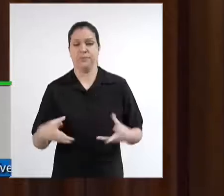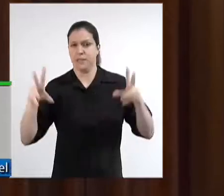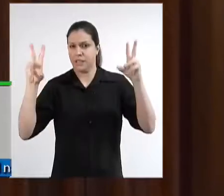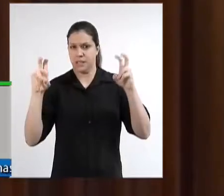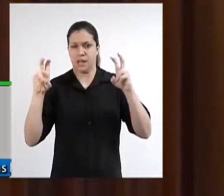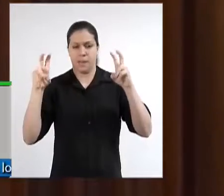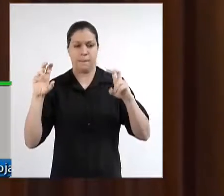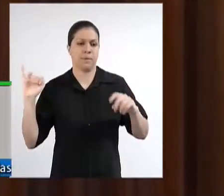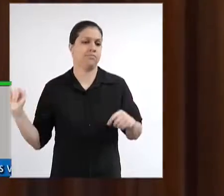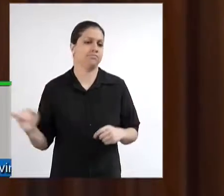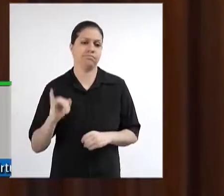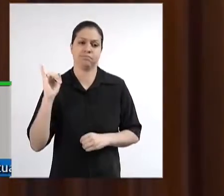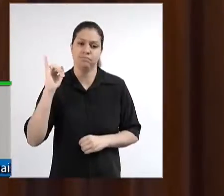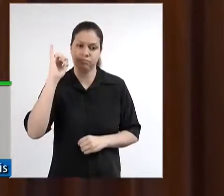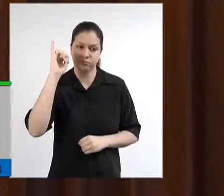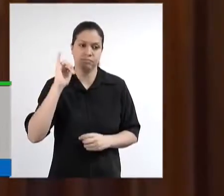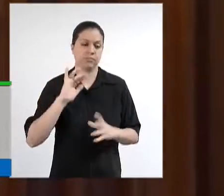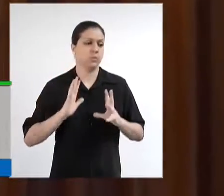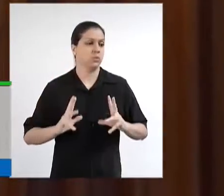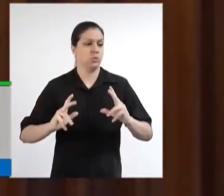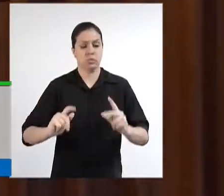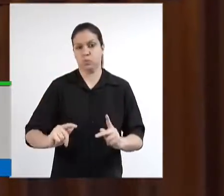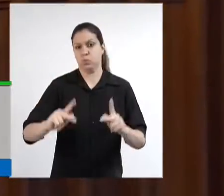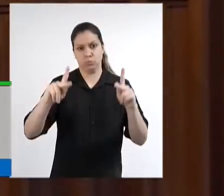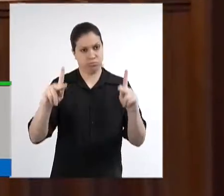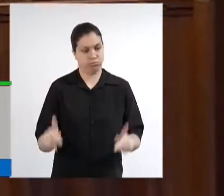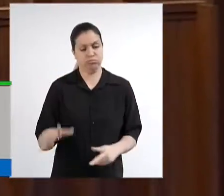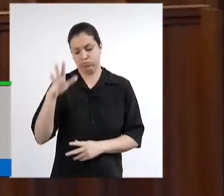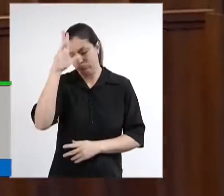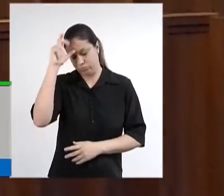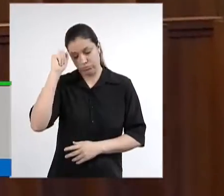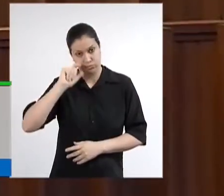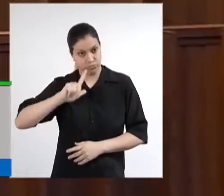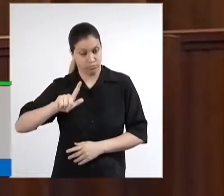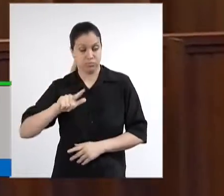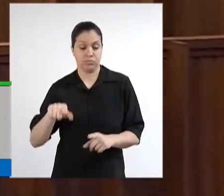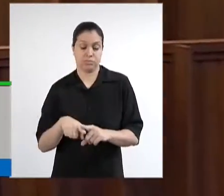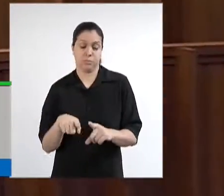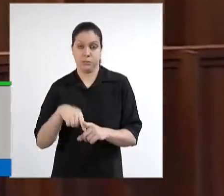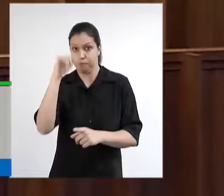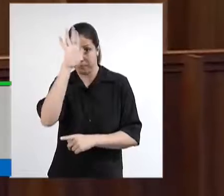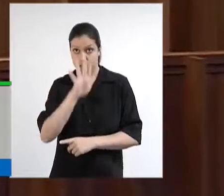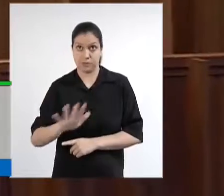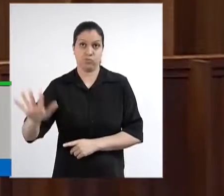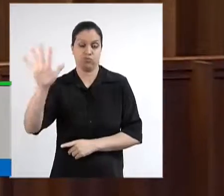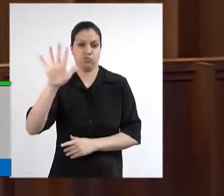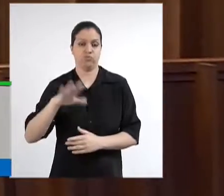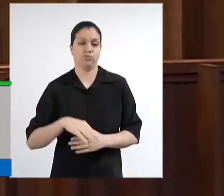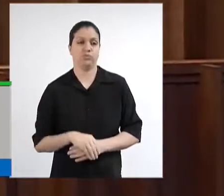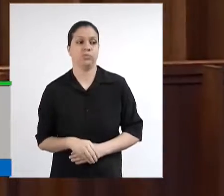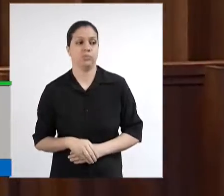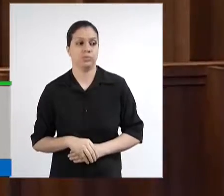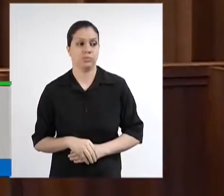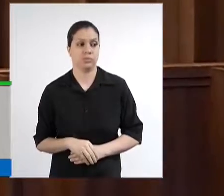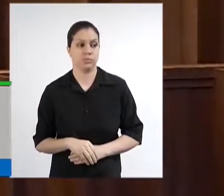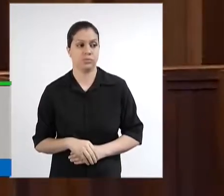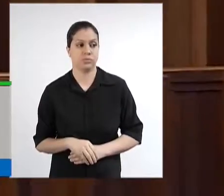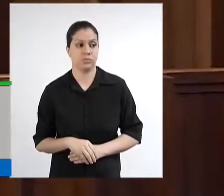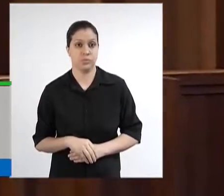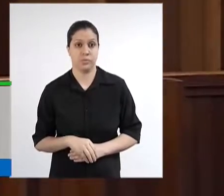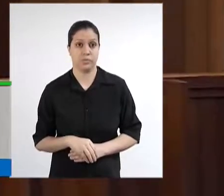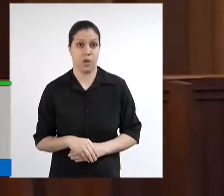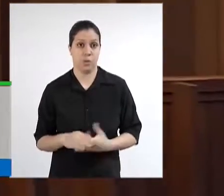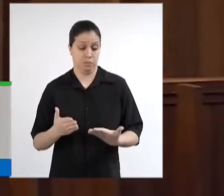extrema importância aqui para toda a população sul-mato-grossense e do Brasil. Nas páginas do Correio